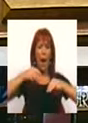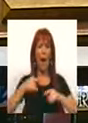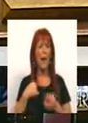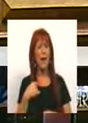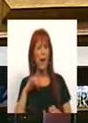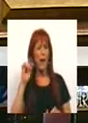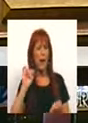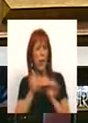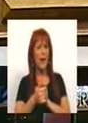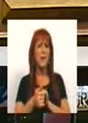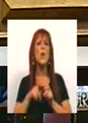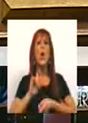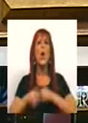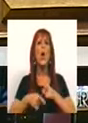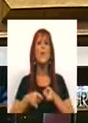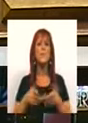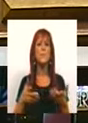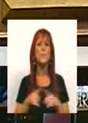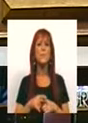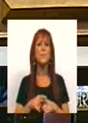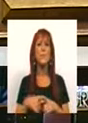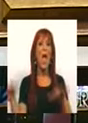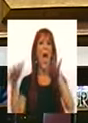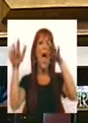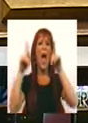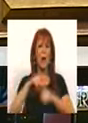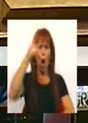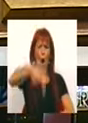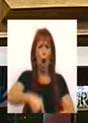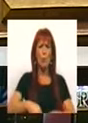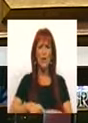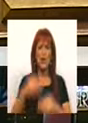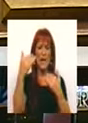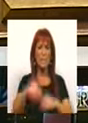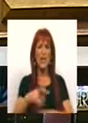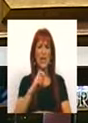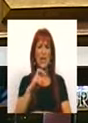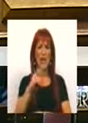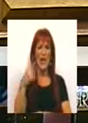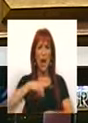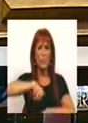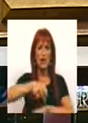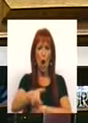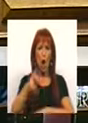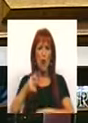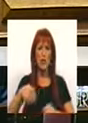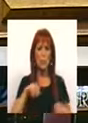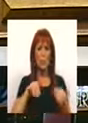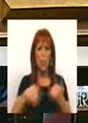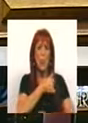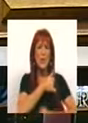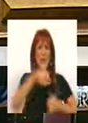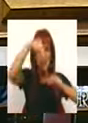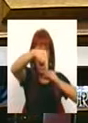diversão que constitui o agitar da imposição de um limite de 30 km/h na circulação